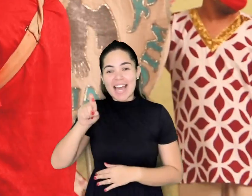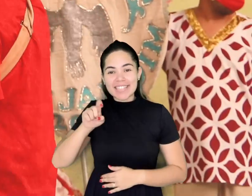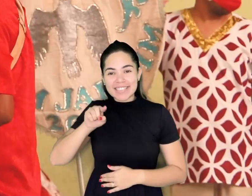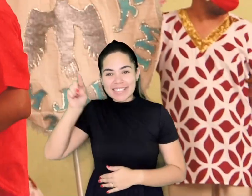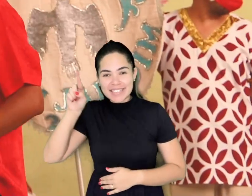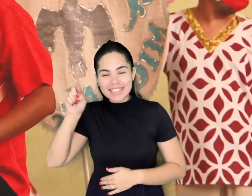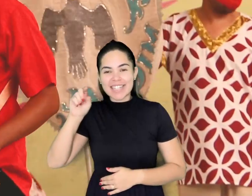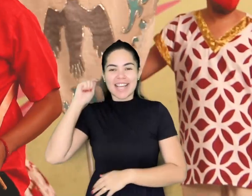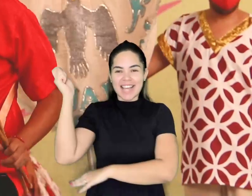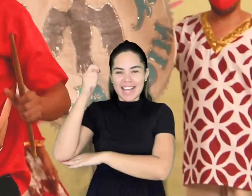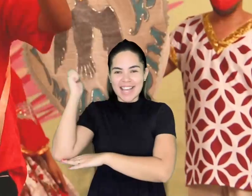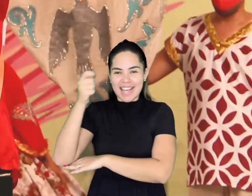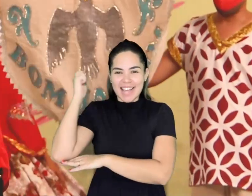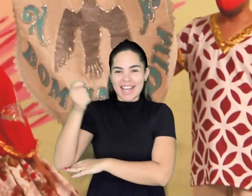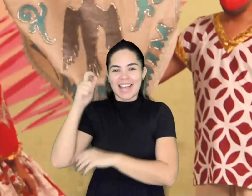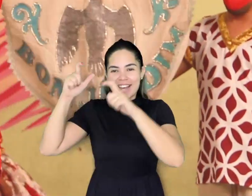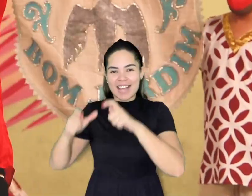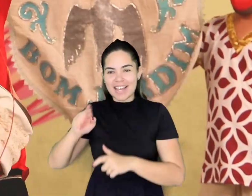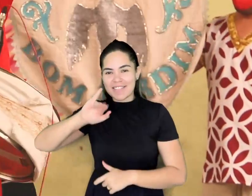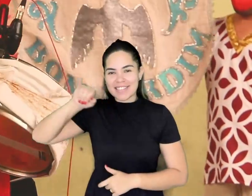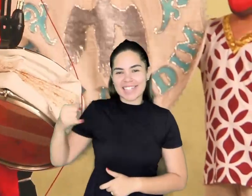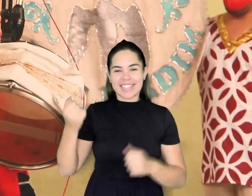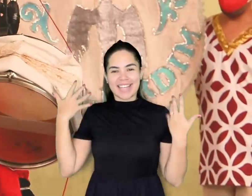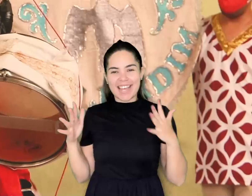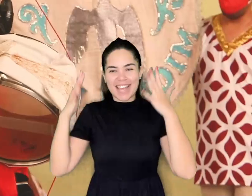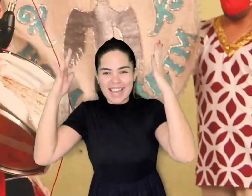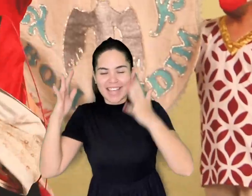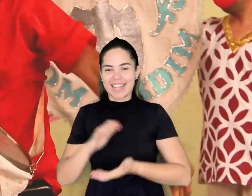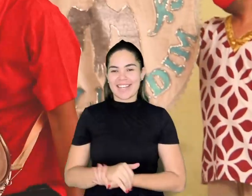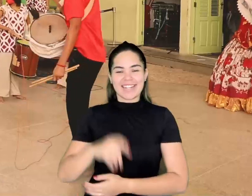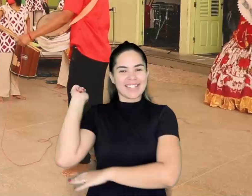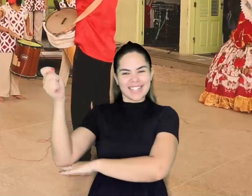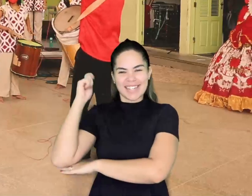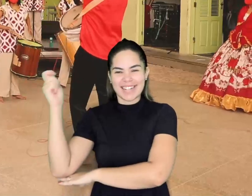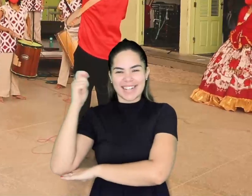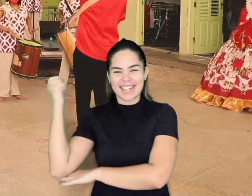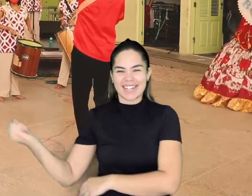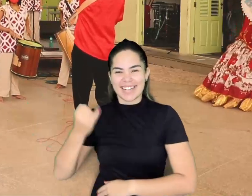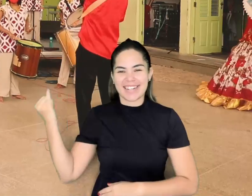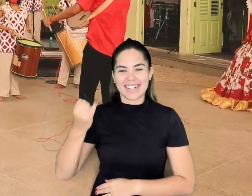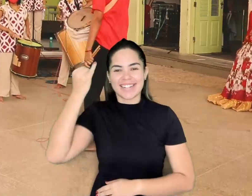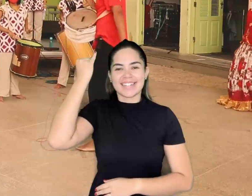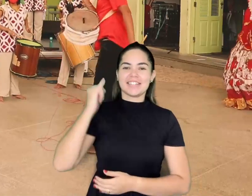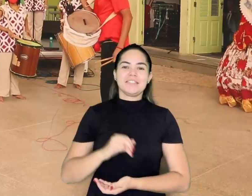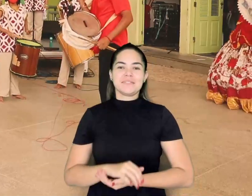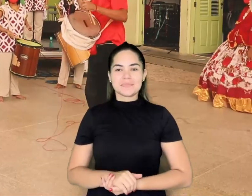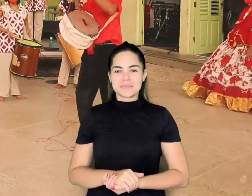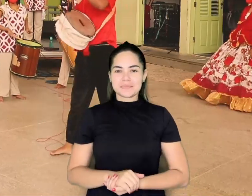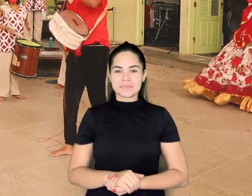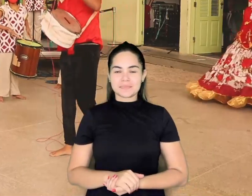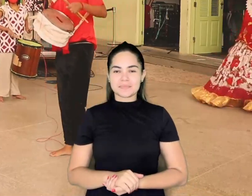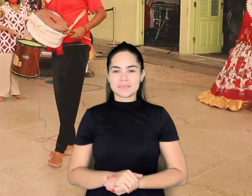Axé, salve Maracatu, nação Bom Jardim, salve Maracatu! Ei, Maracatu!